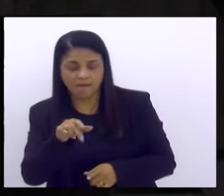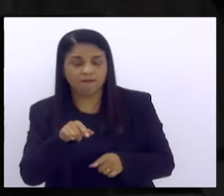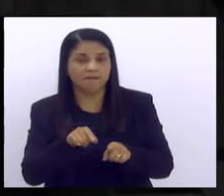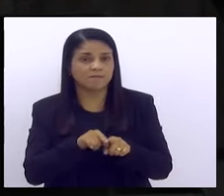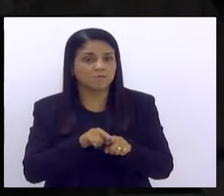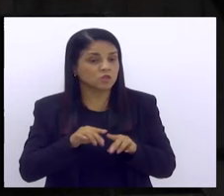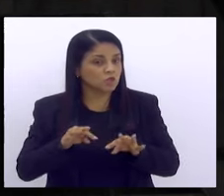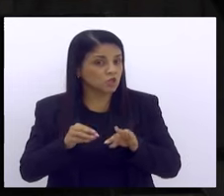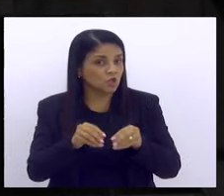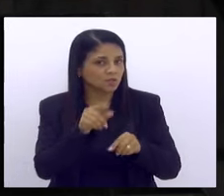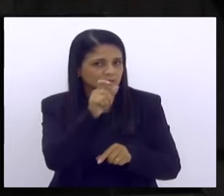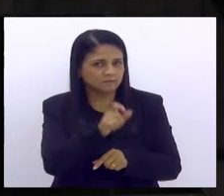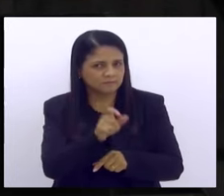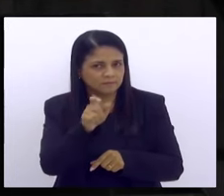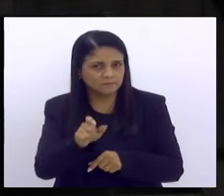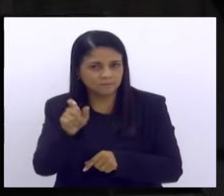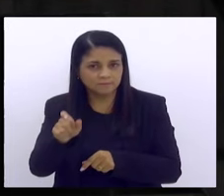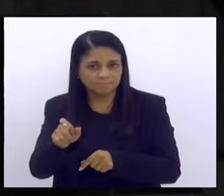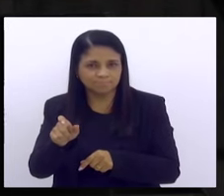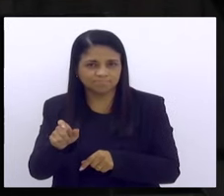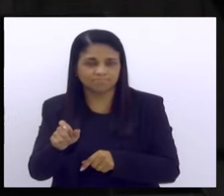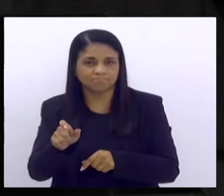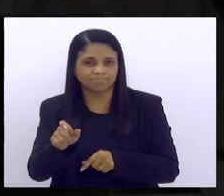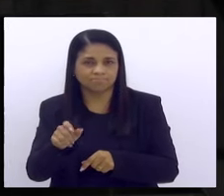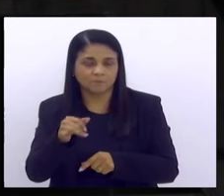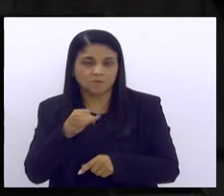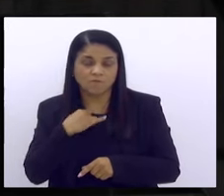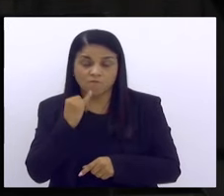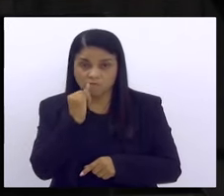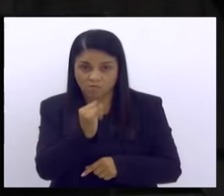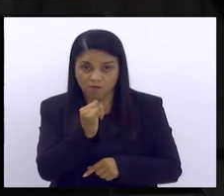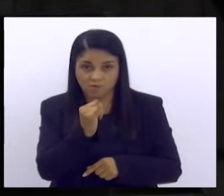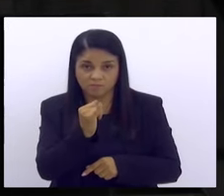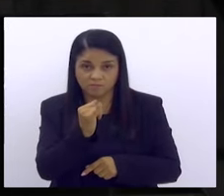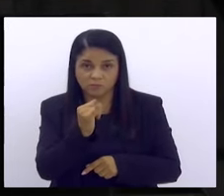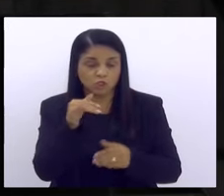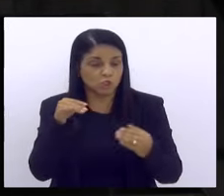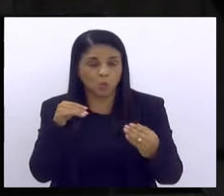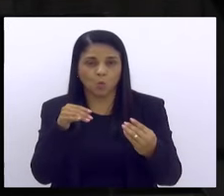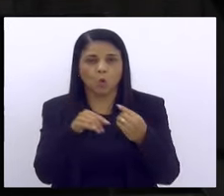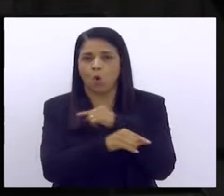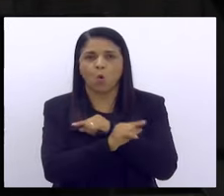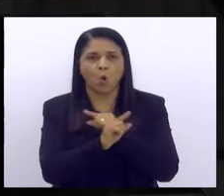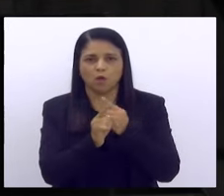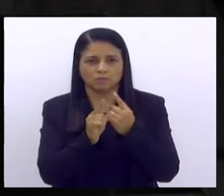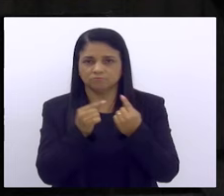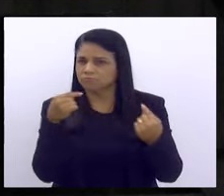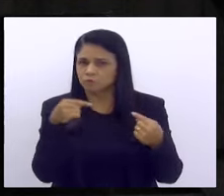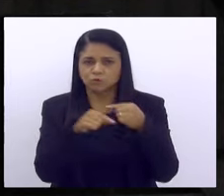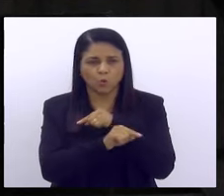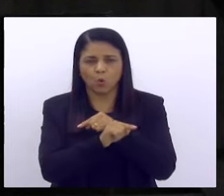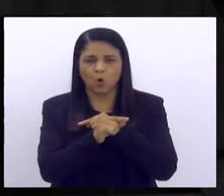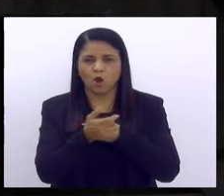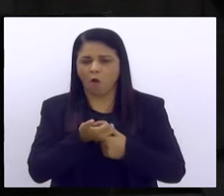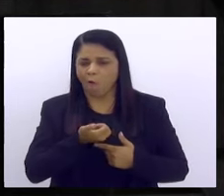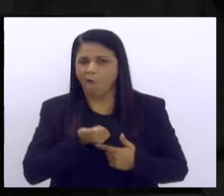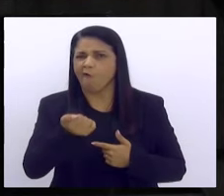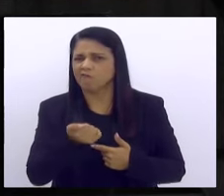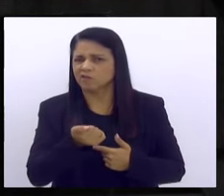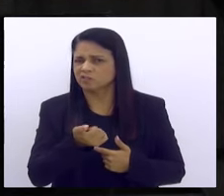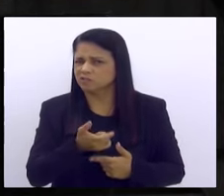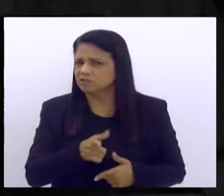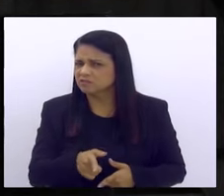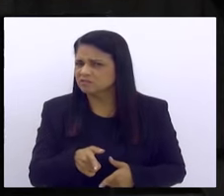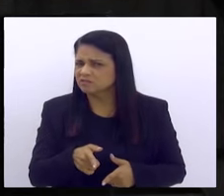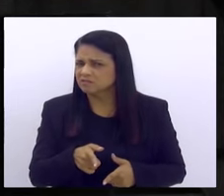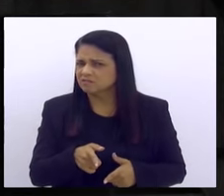todos eles são unânimes em dizer que não compactuam com essa covardia